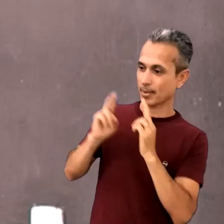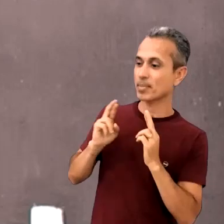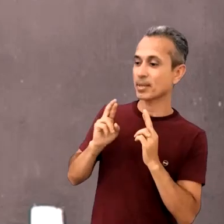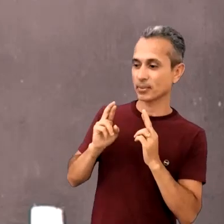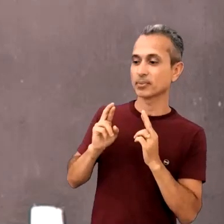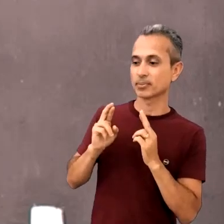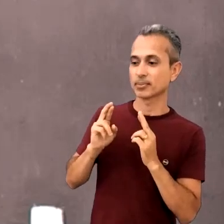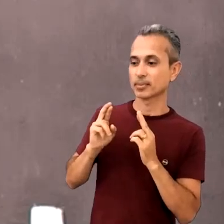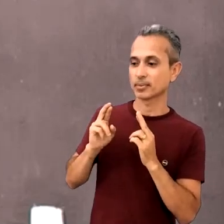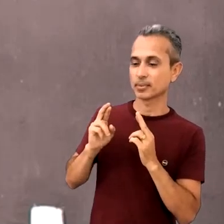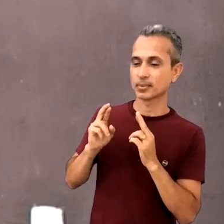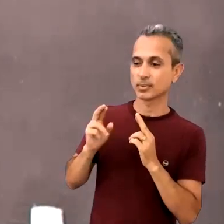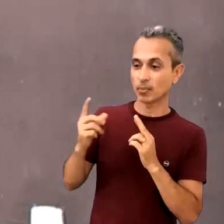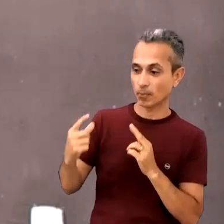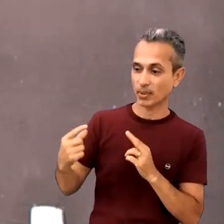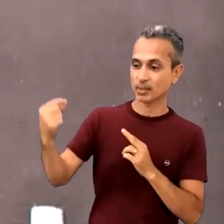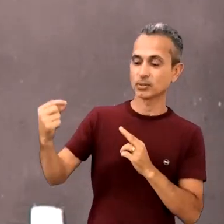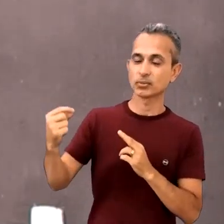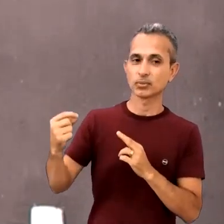escolha dela.